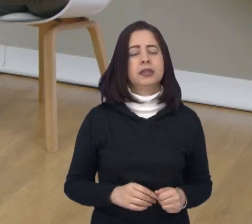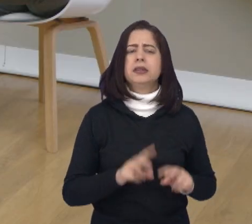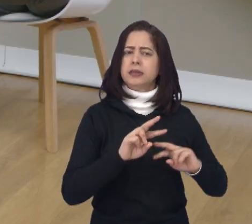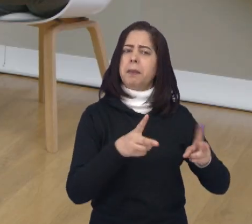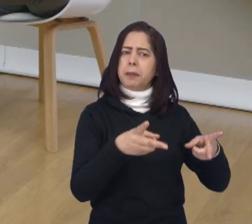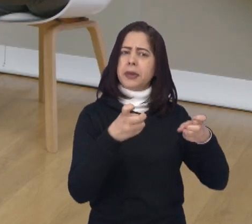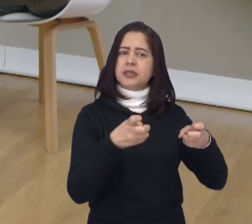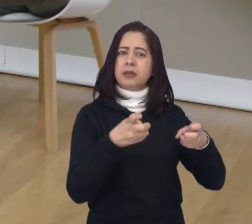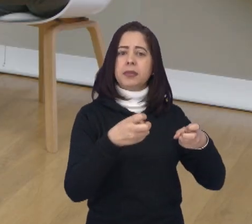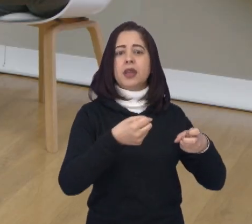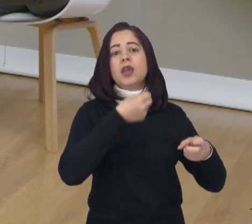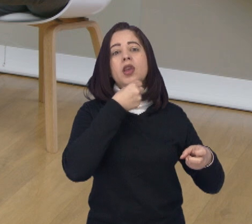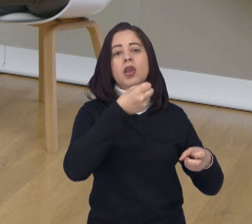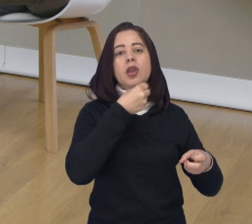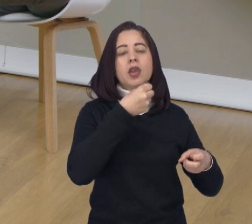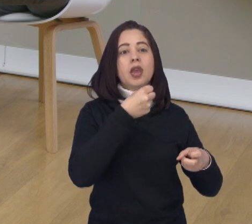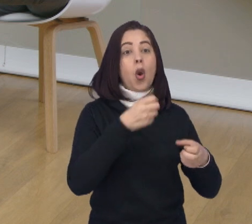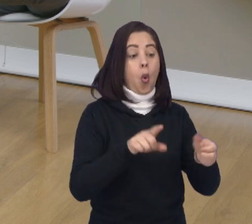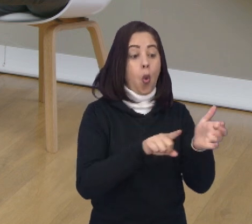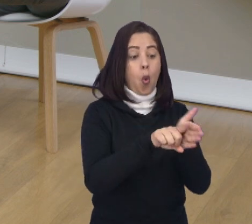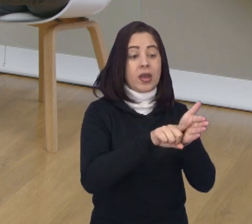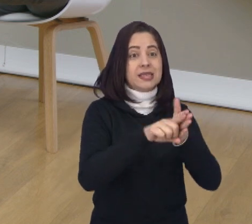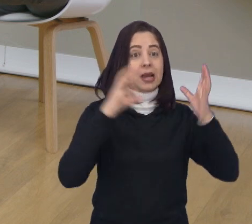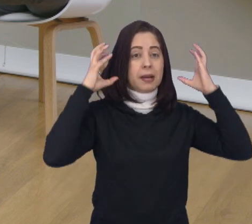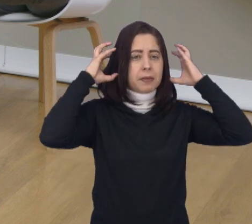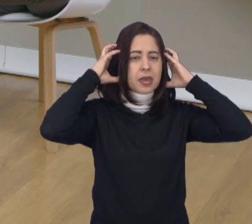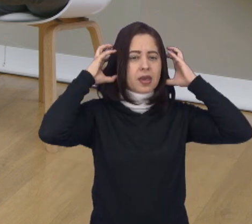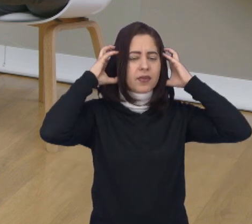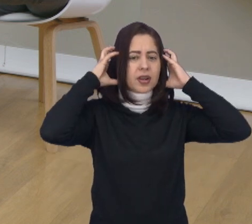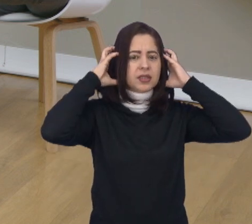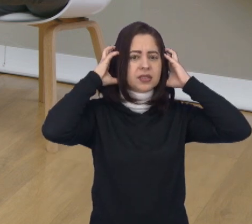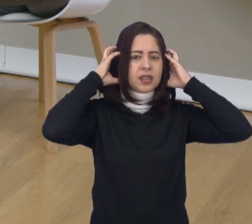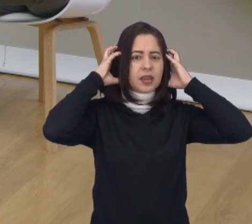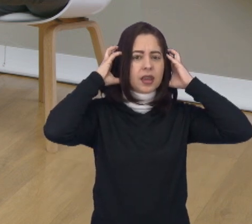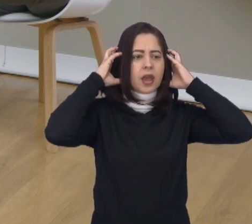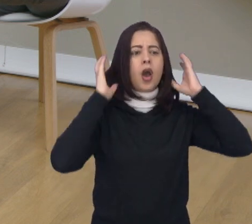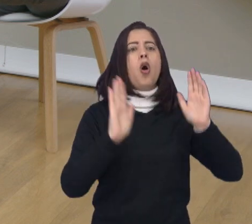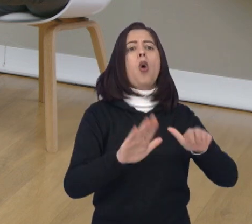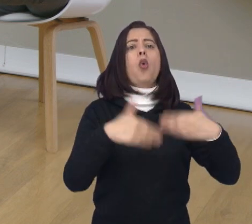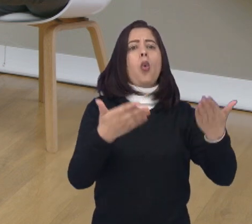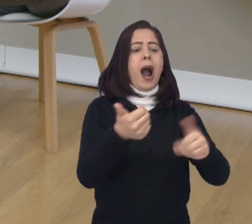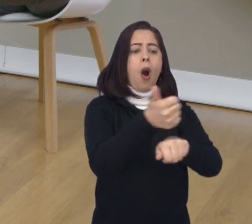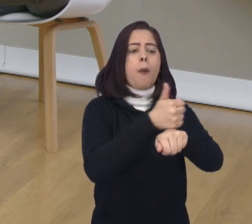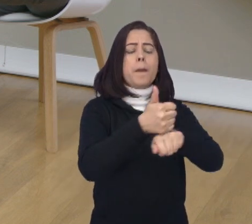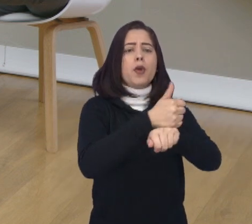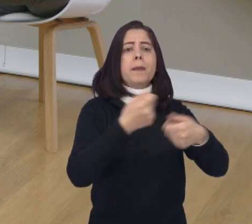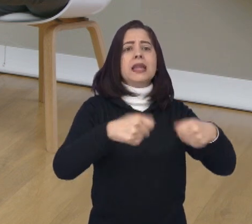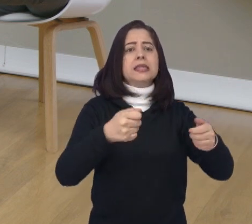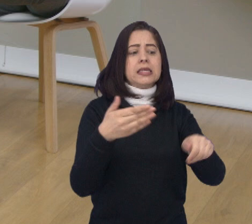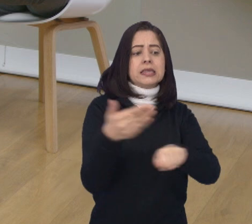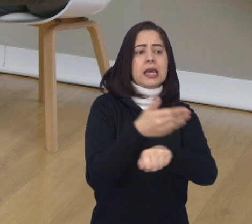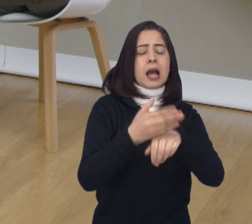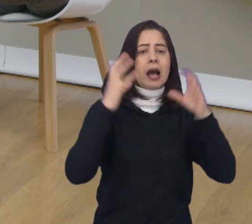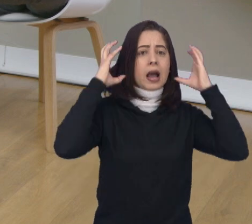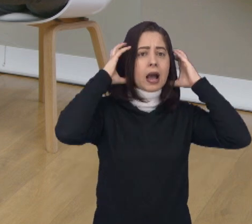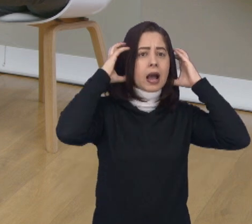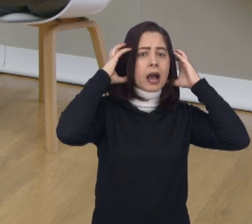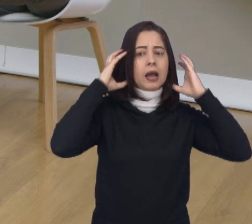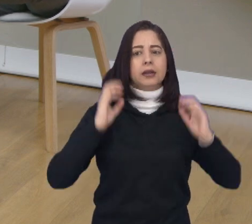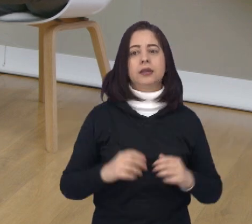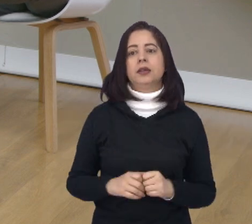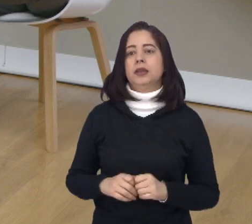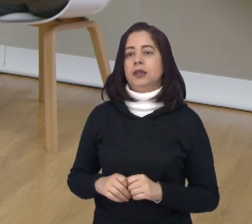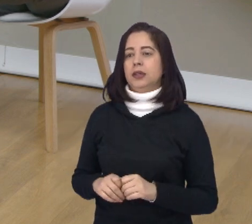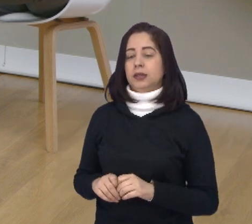percebeu ali na reportagem o exame de audiometria. Esse exame, quais são as profissões que precisam realizar esse exame? Geralmente.